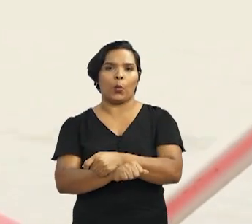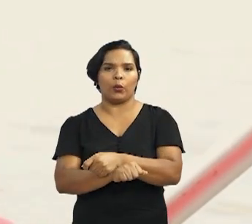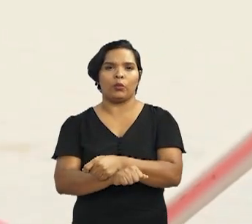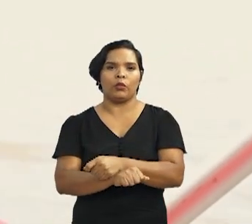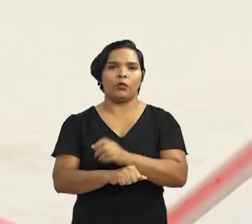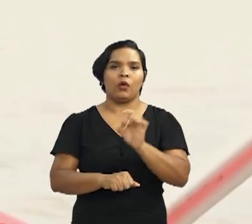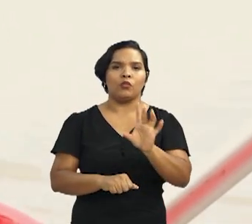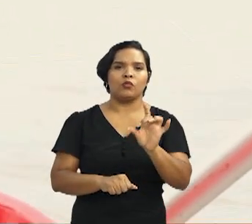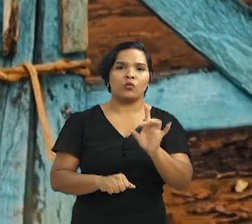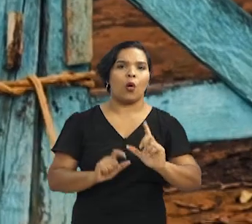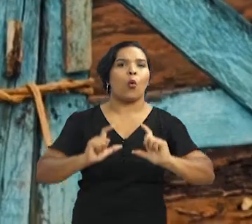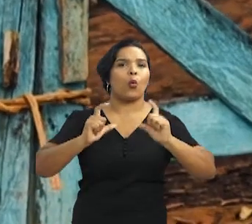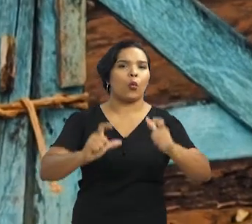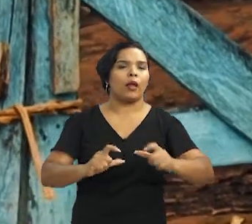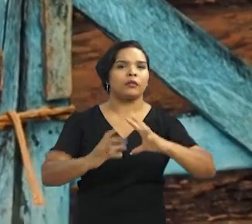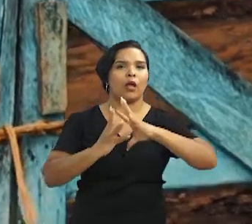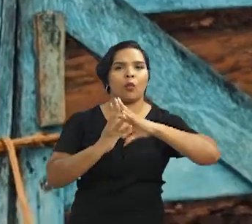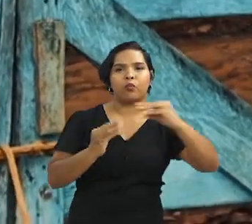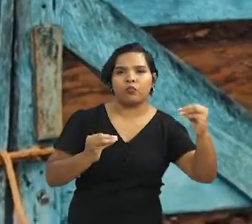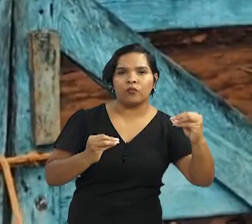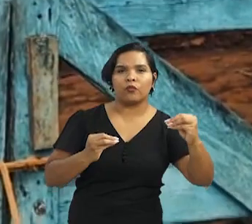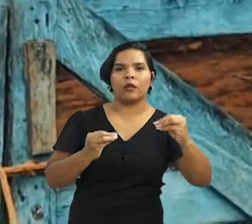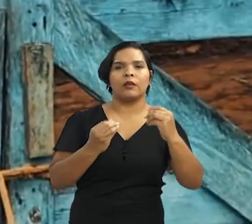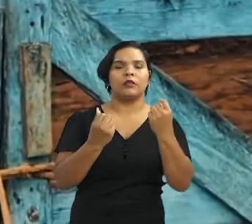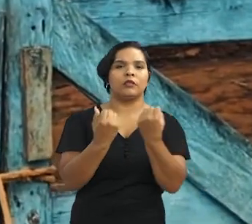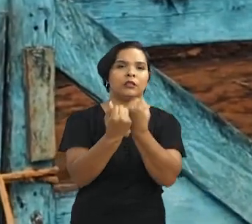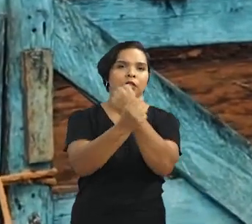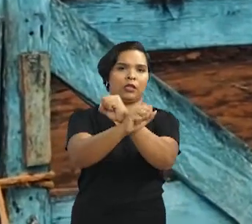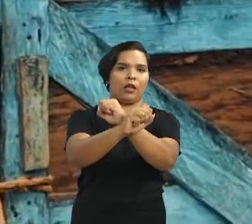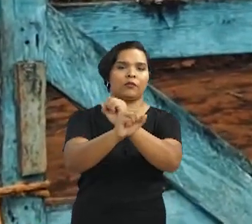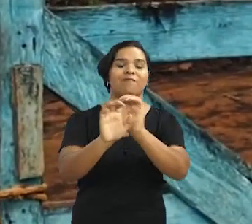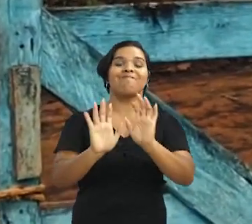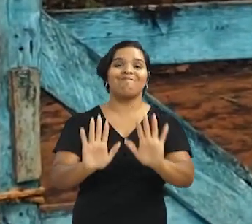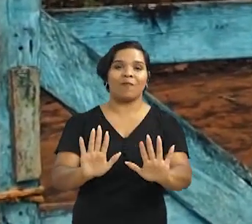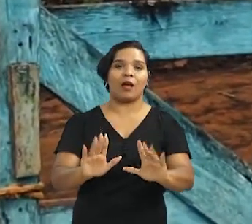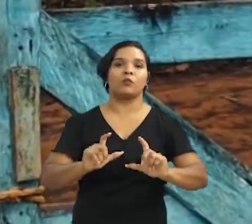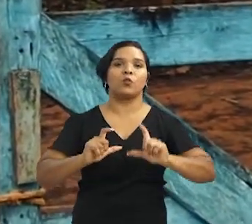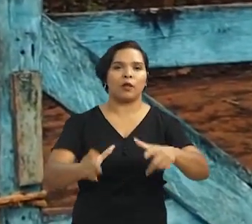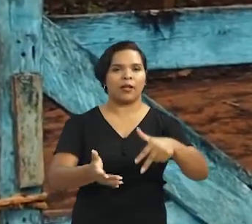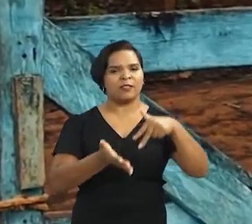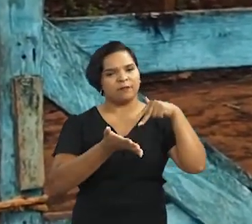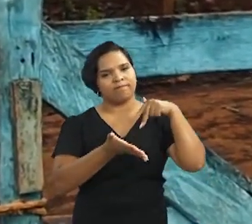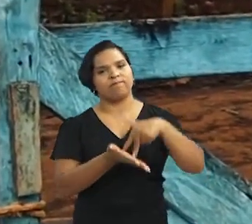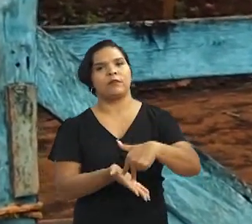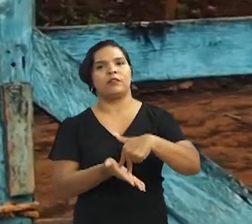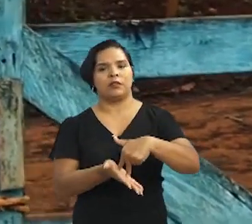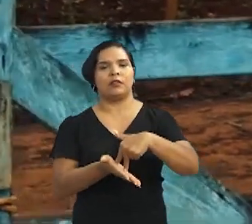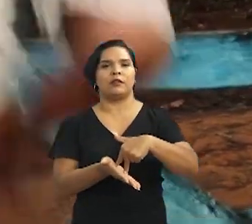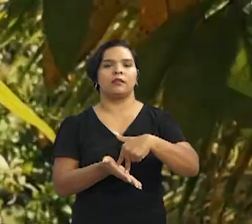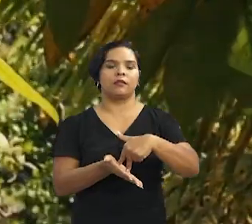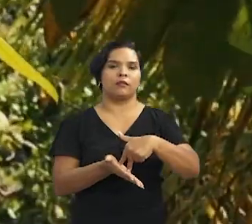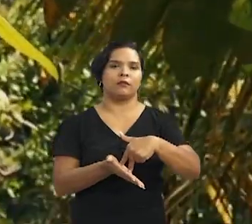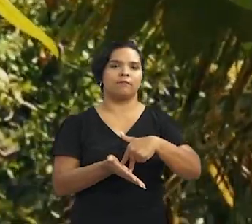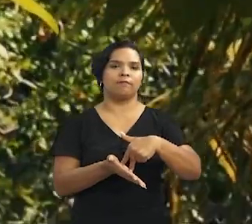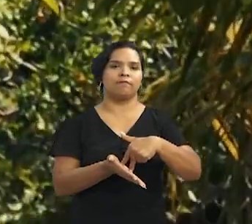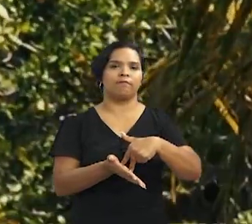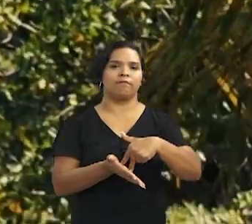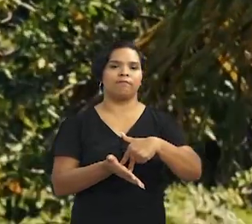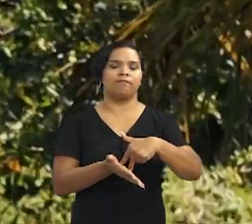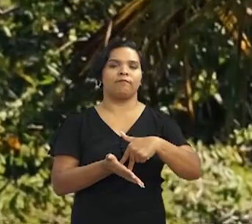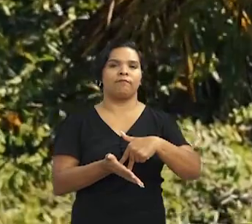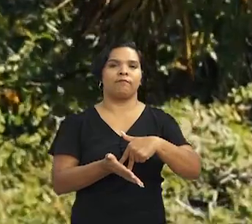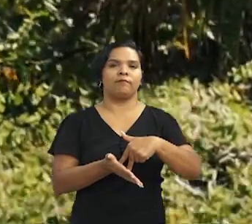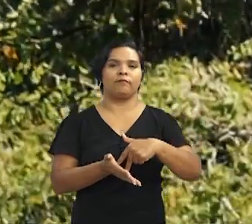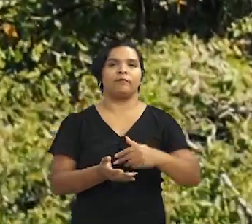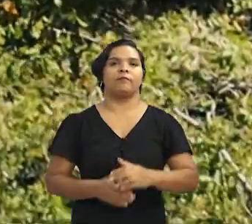pulsação de pensar o quilombo não mais como unicamente um lugar de fuga, de escravizados, mas um lugar de resistência, um